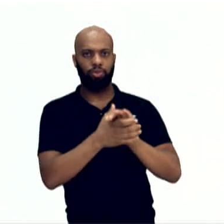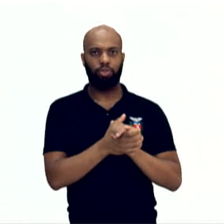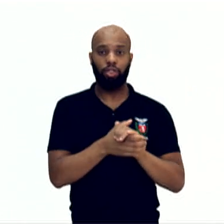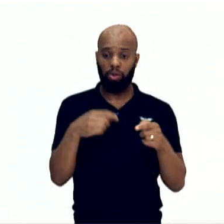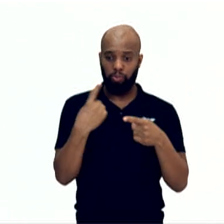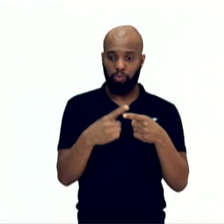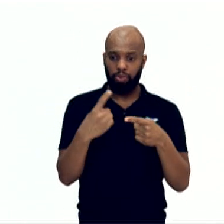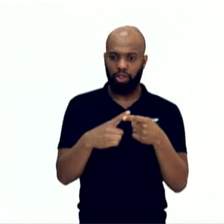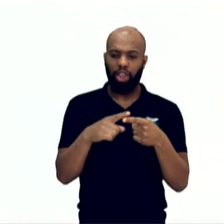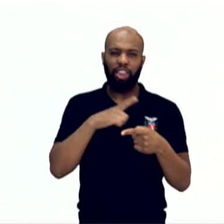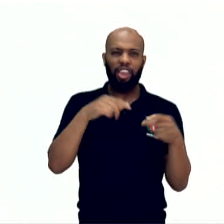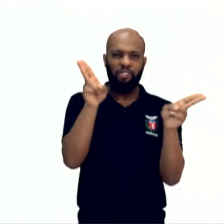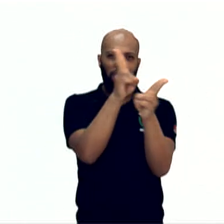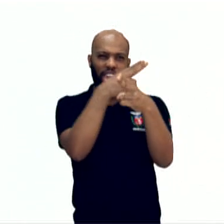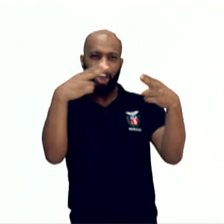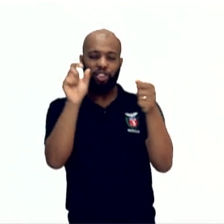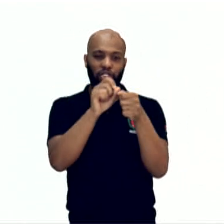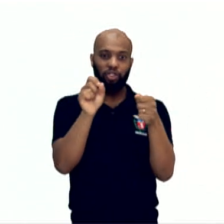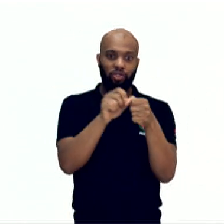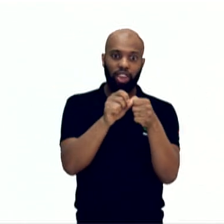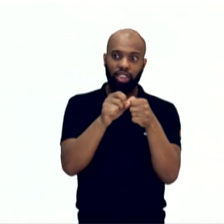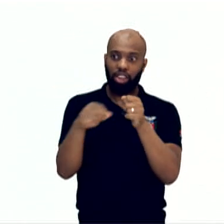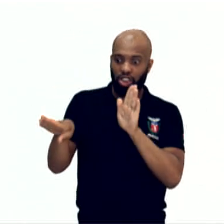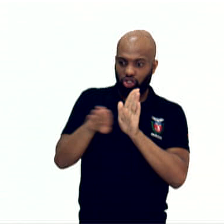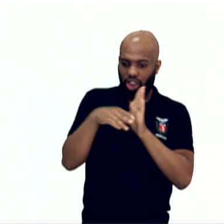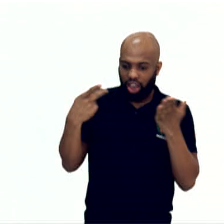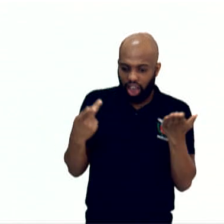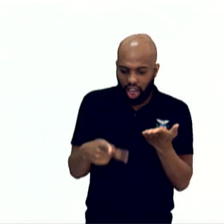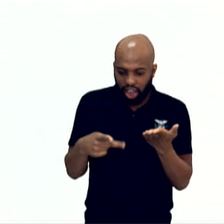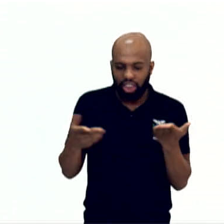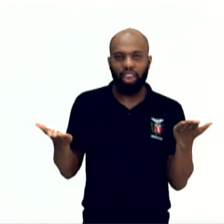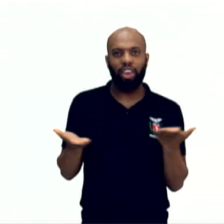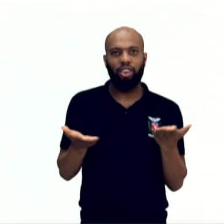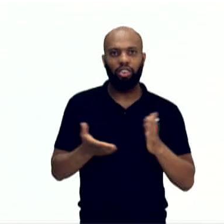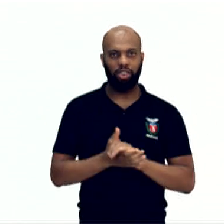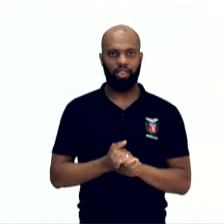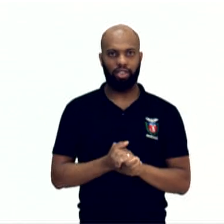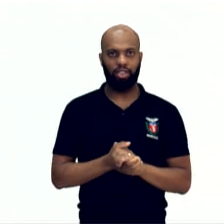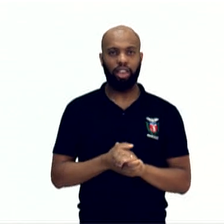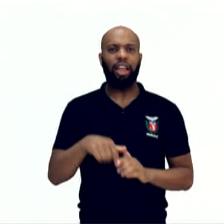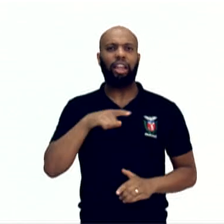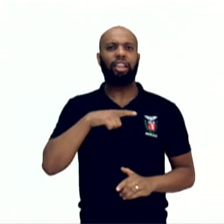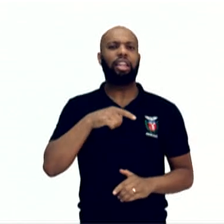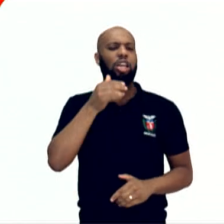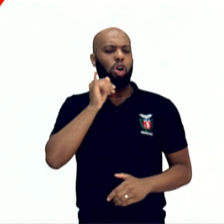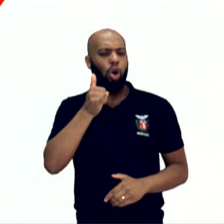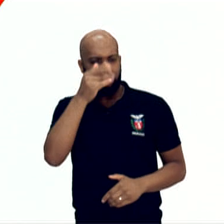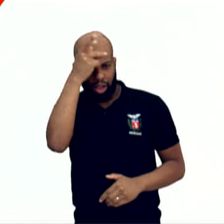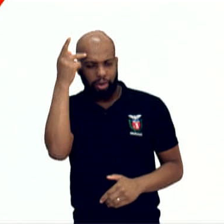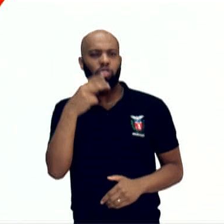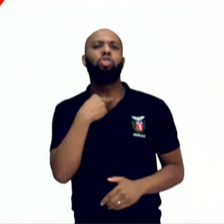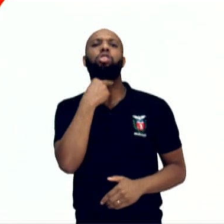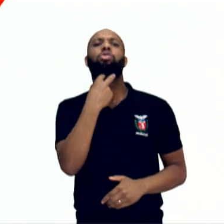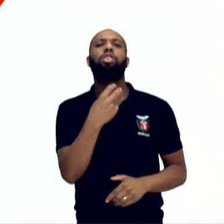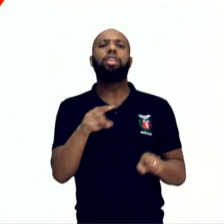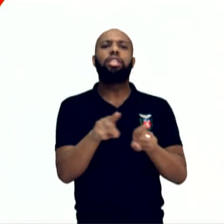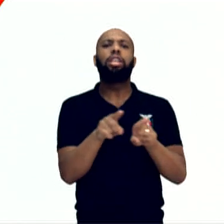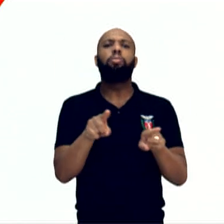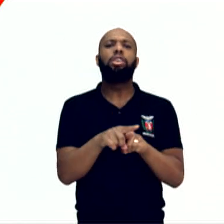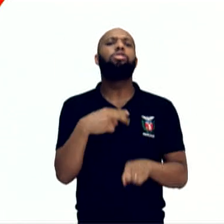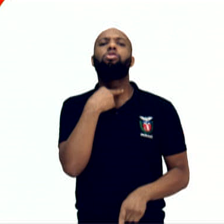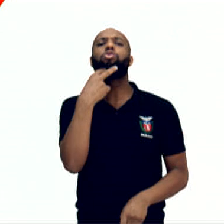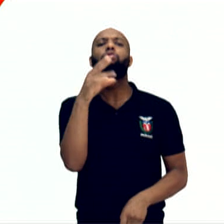até nós. Relatos encantadores nas vozes dos narradores, a voz dos nossos